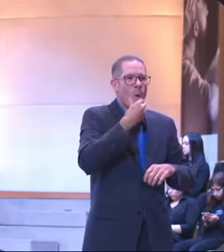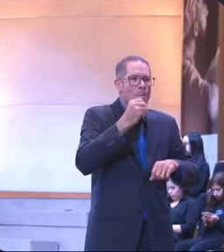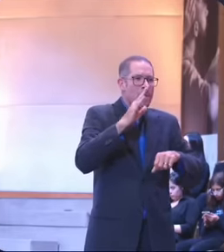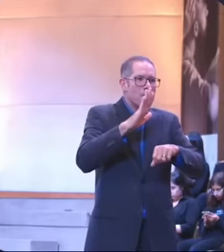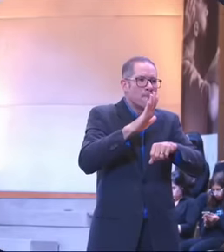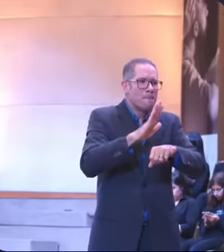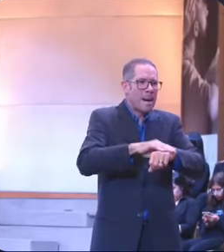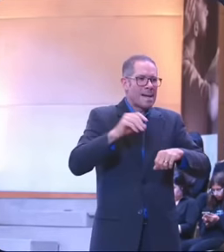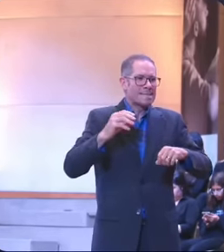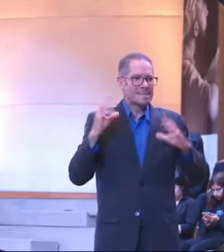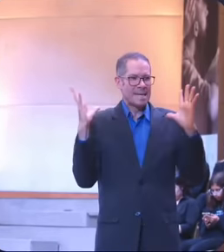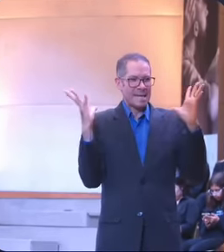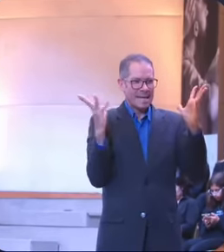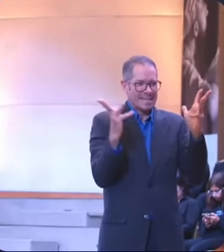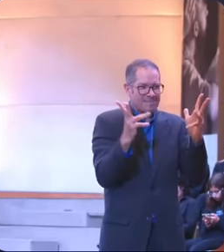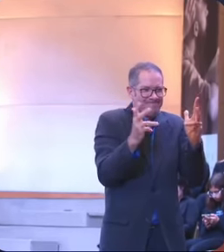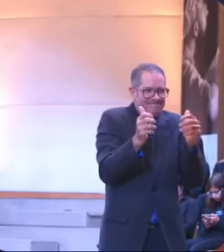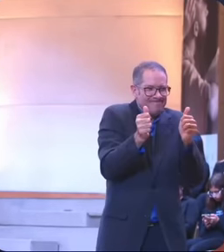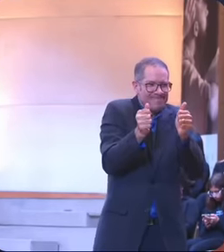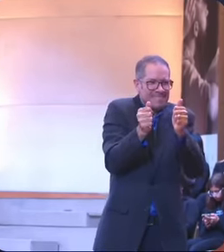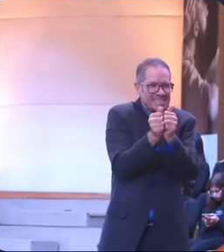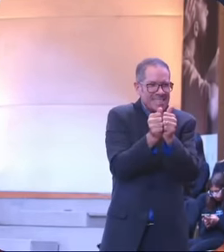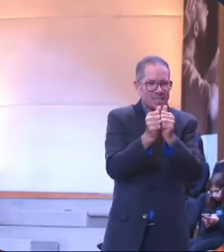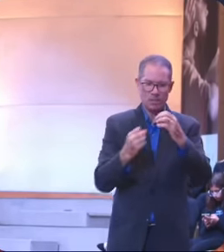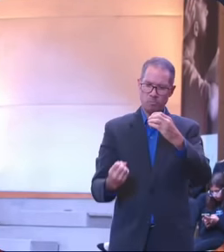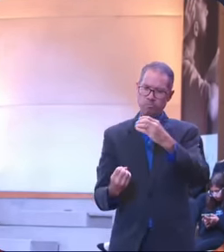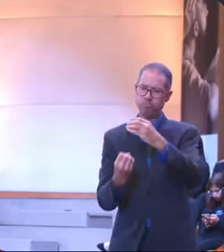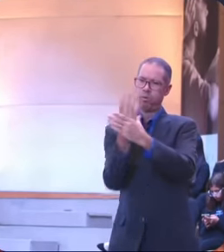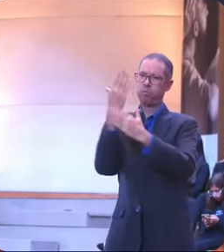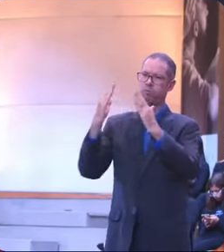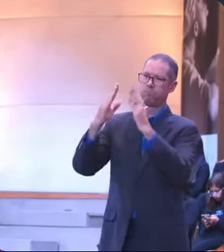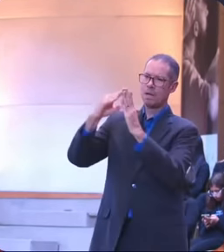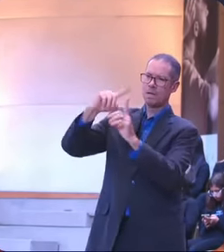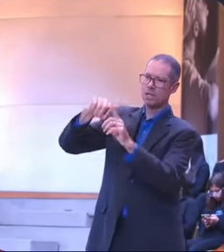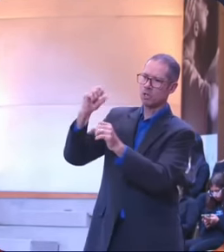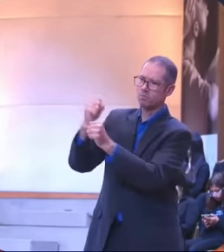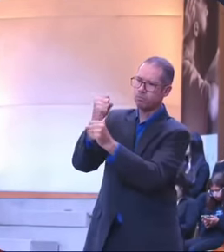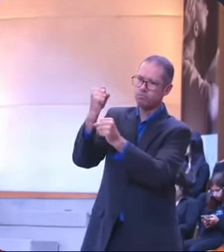mais eficientes em plantação de igreja que se conhecia.